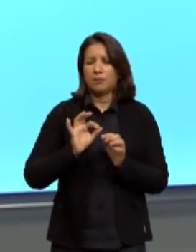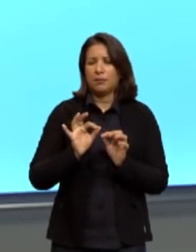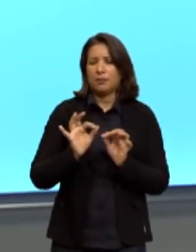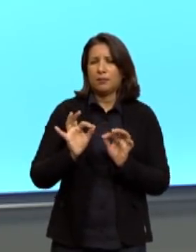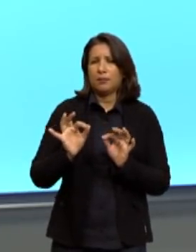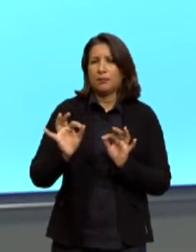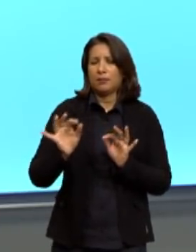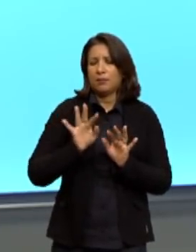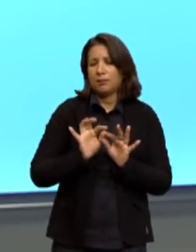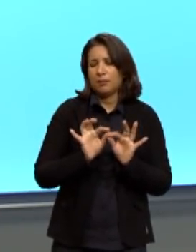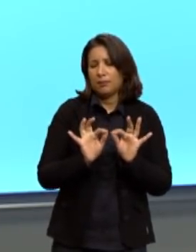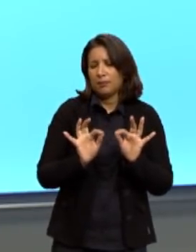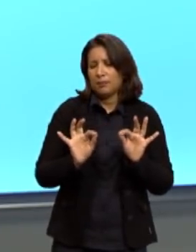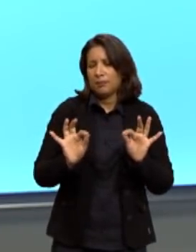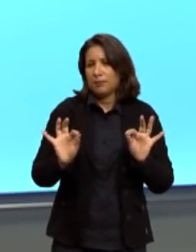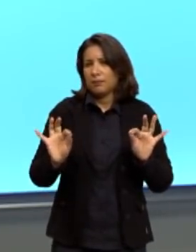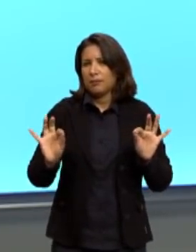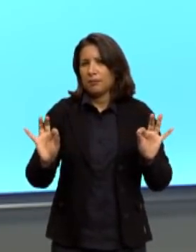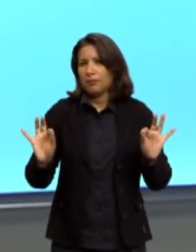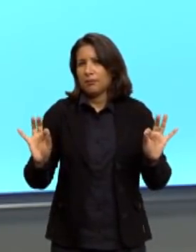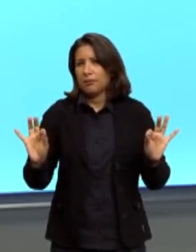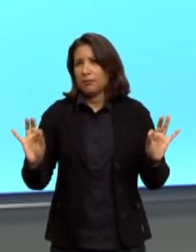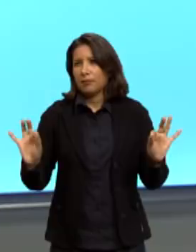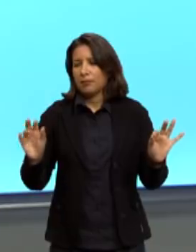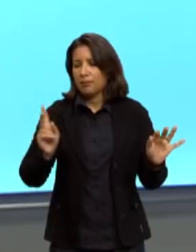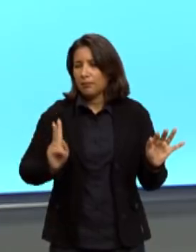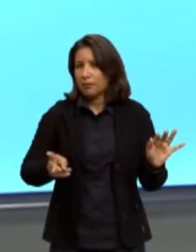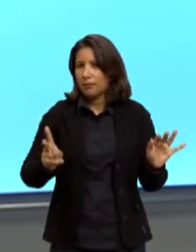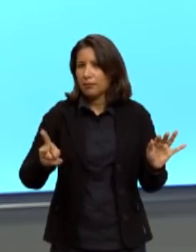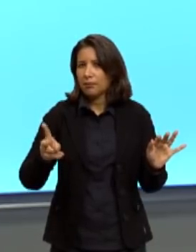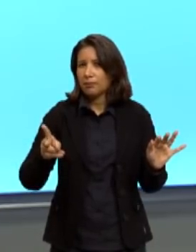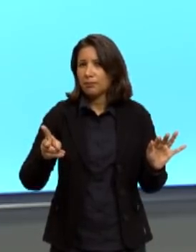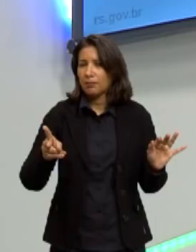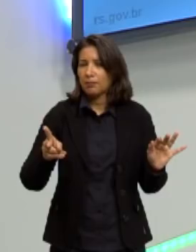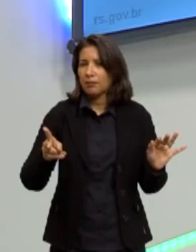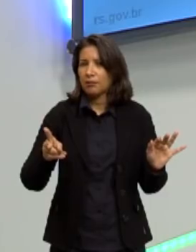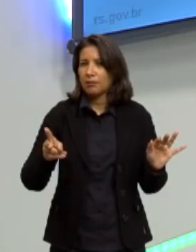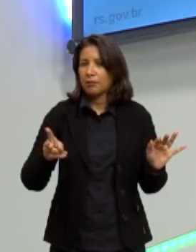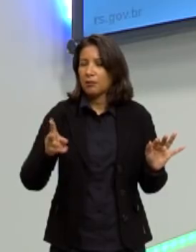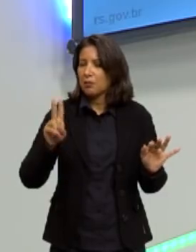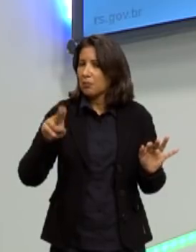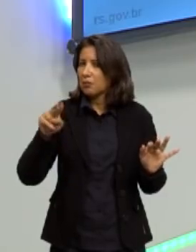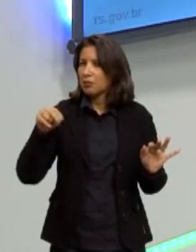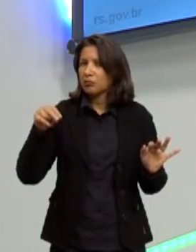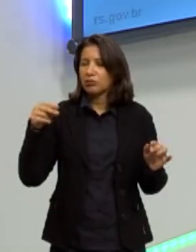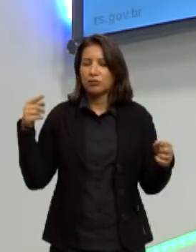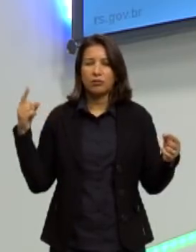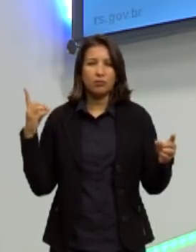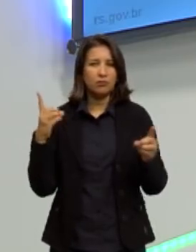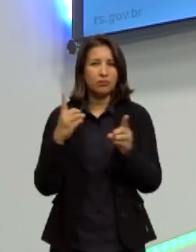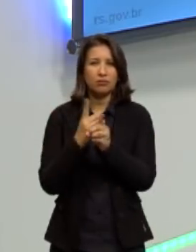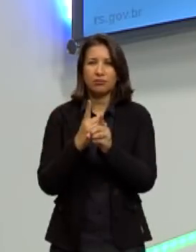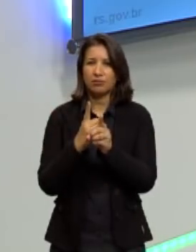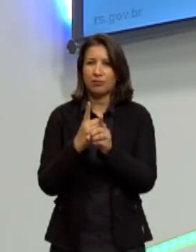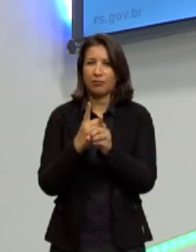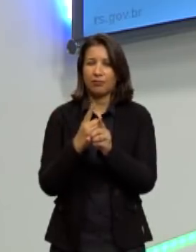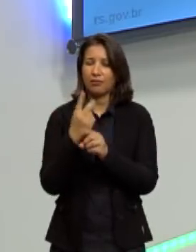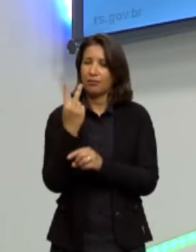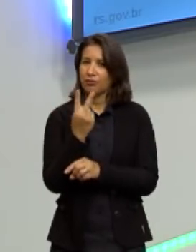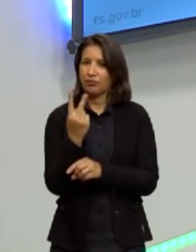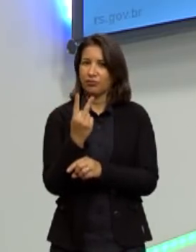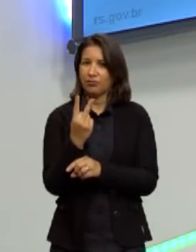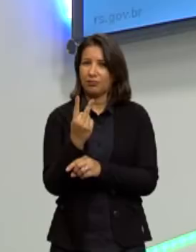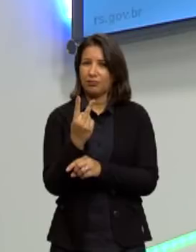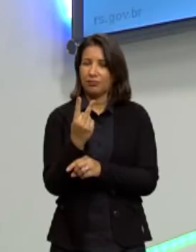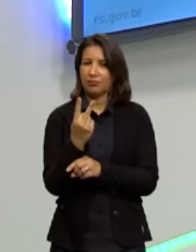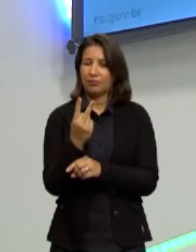vou estender essas retas e eu não vou conseguir que ela se encontre claro que eu estou falando aqui